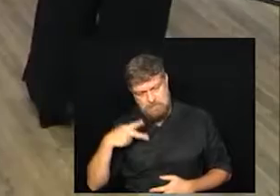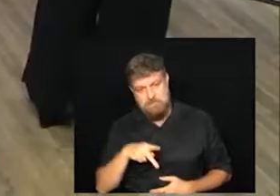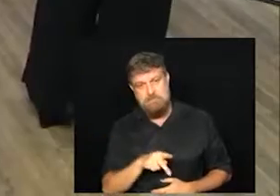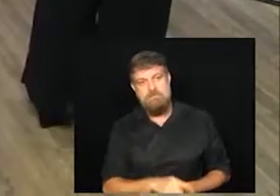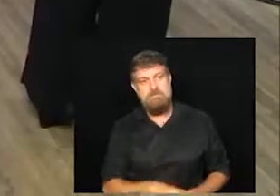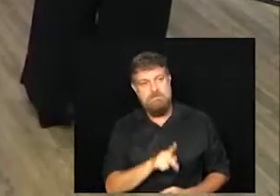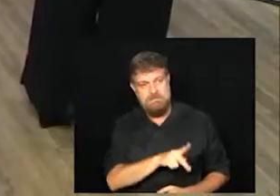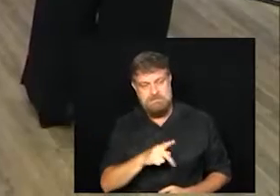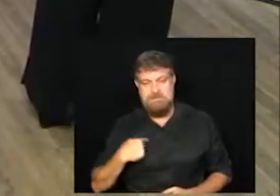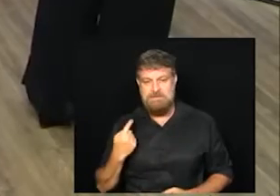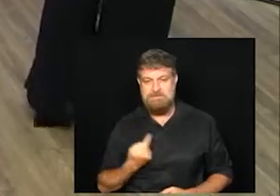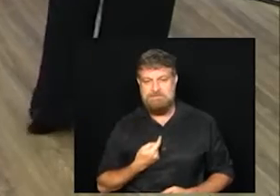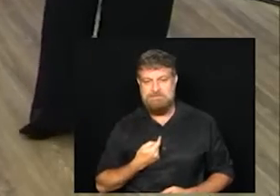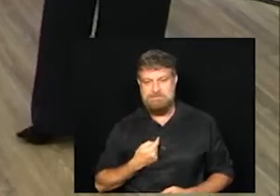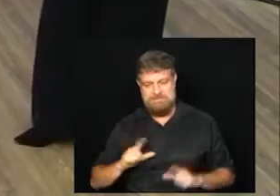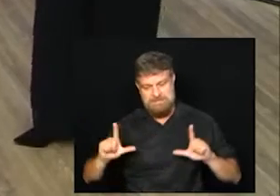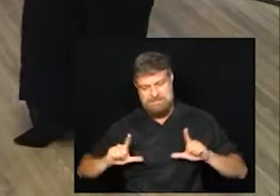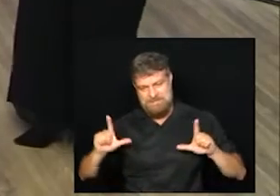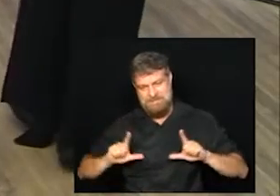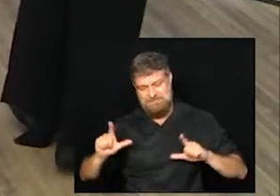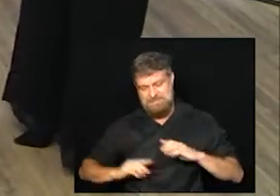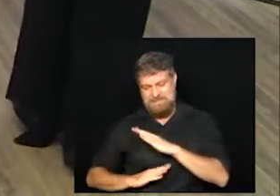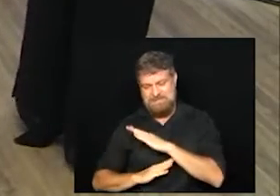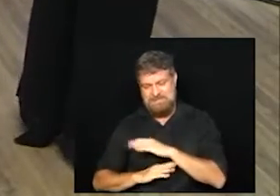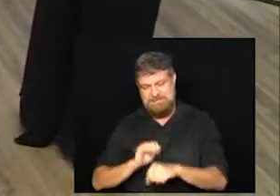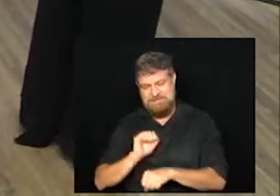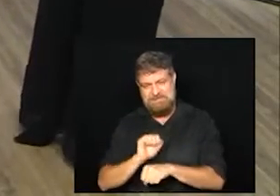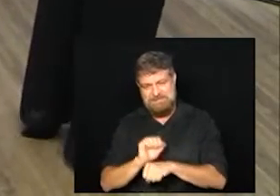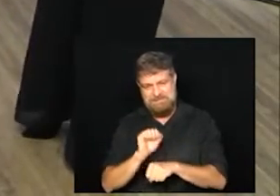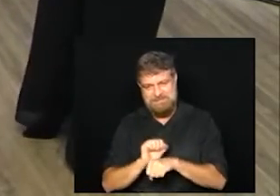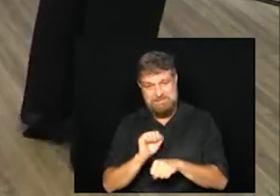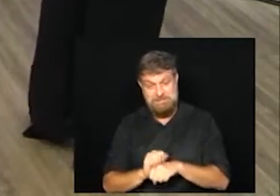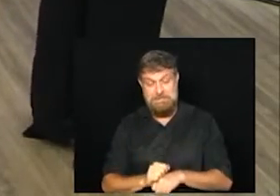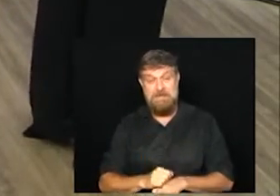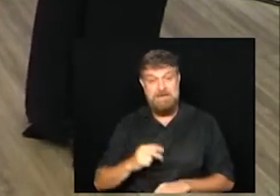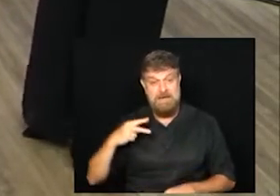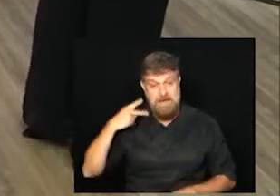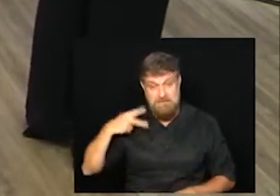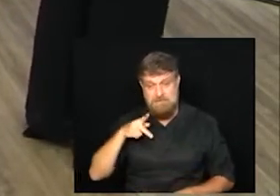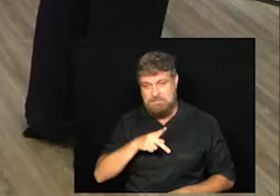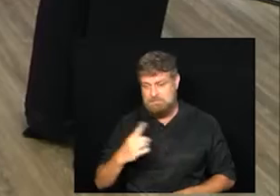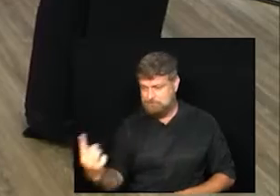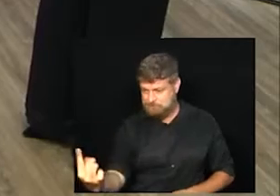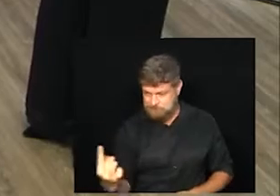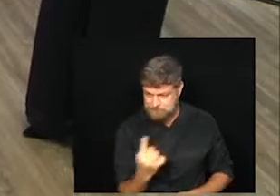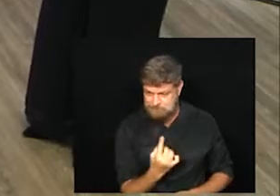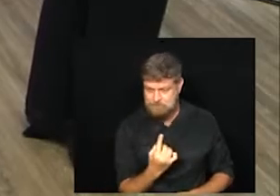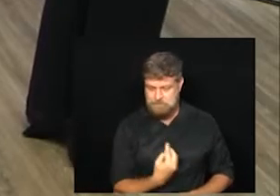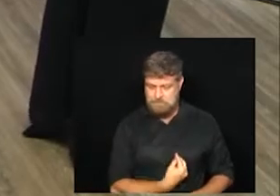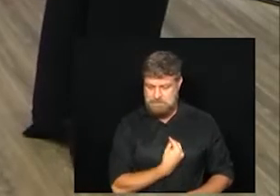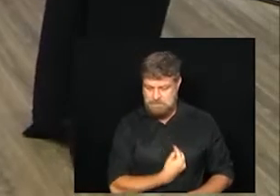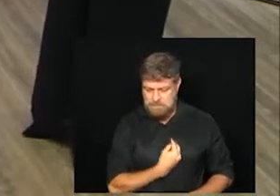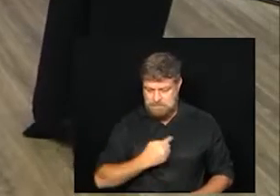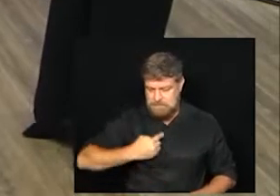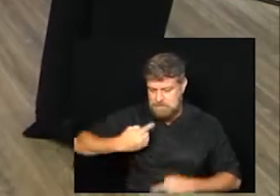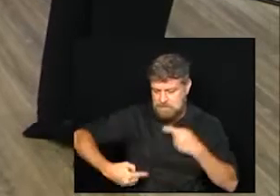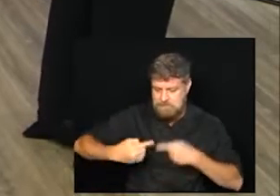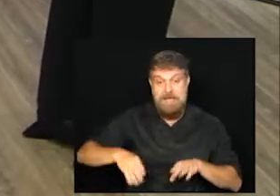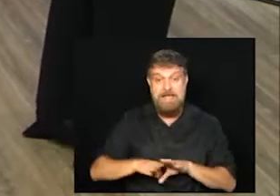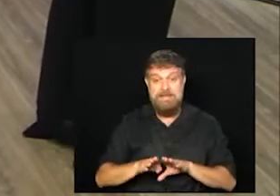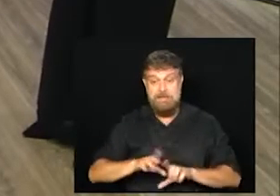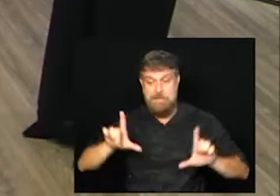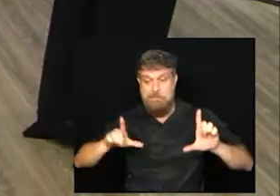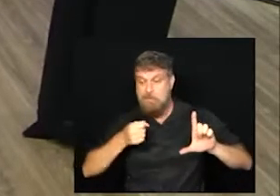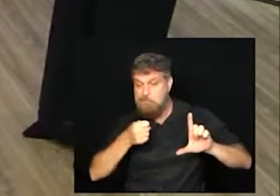Câmara também aguarda o seu pronto restabelecimento para participar dos debates no plenário. Sim. E também dos programas da TV